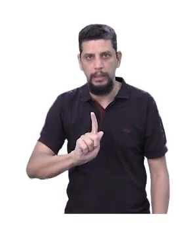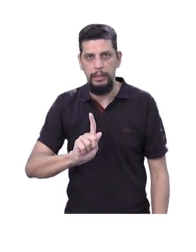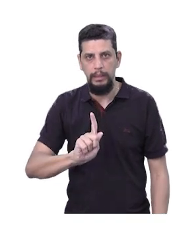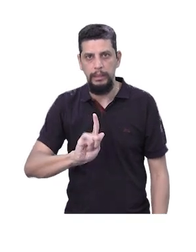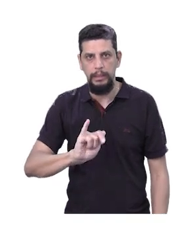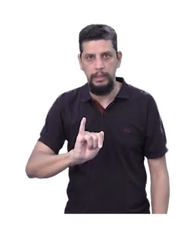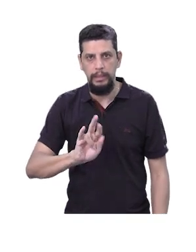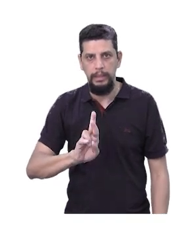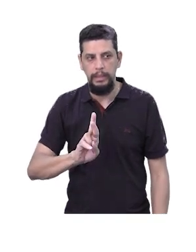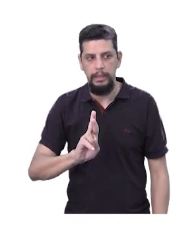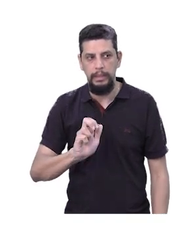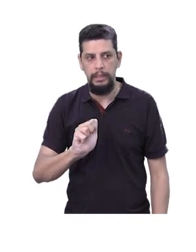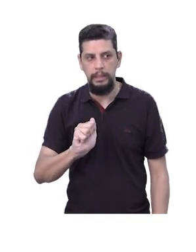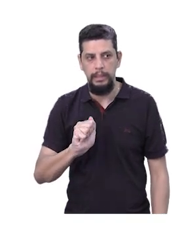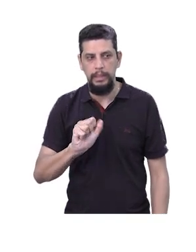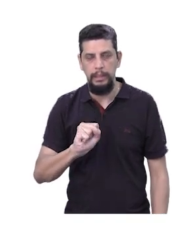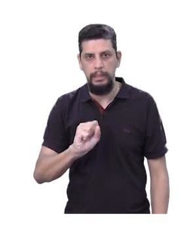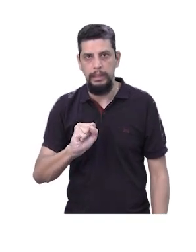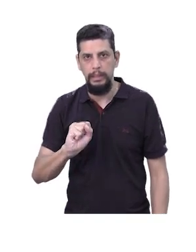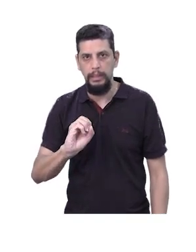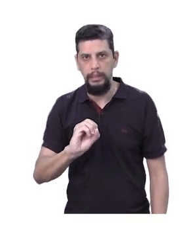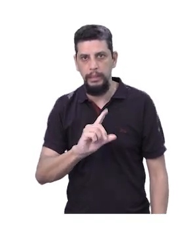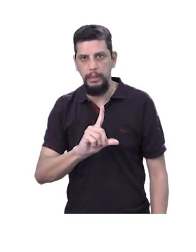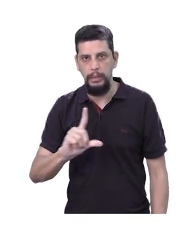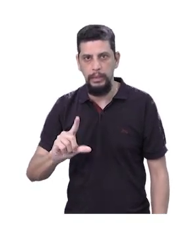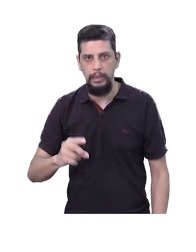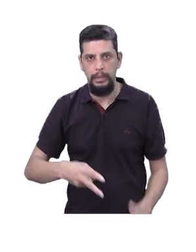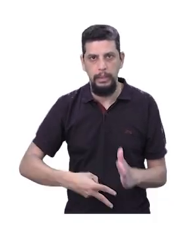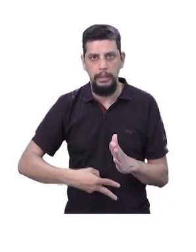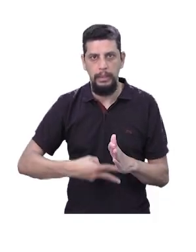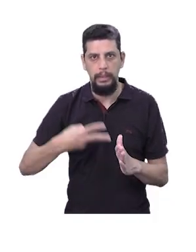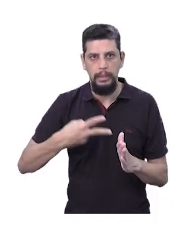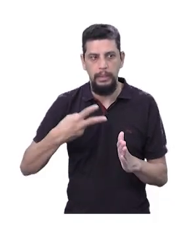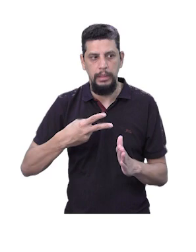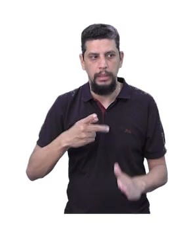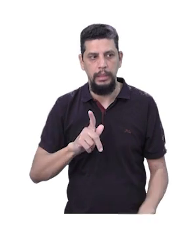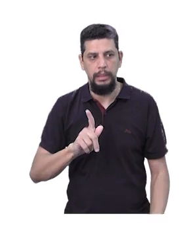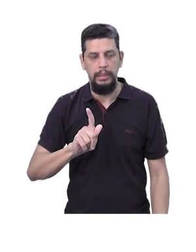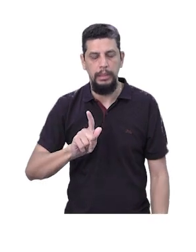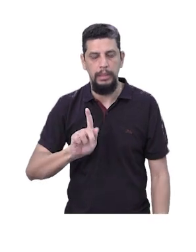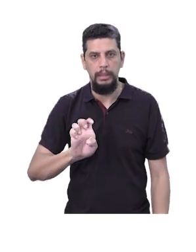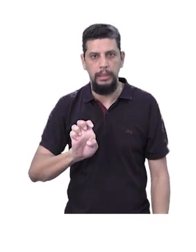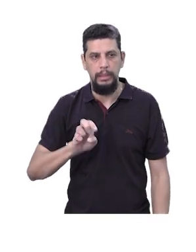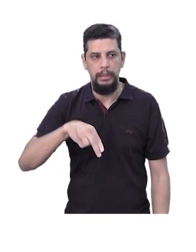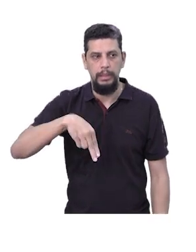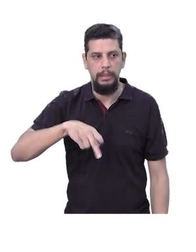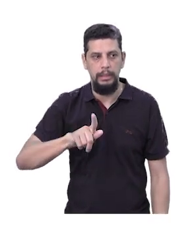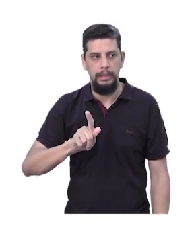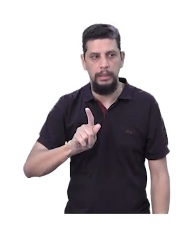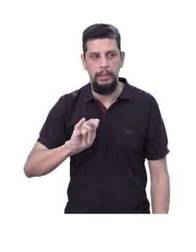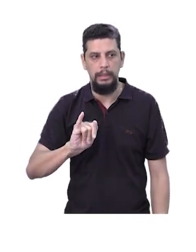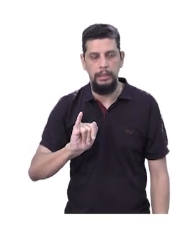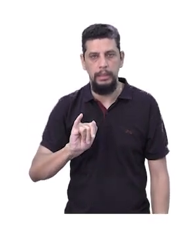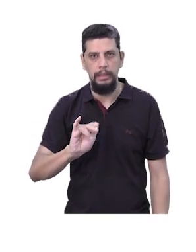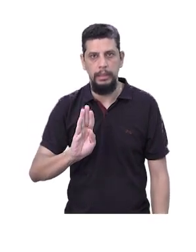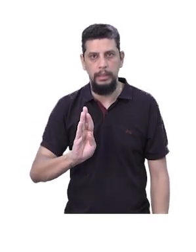que tá lá. Girassol. E a segunda palavra é